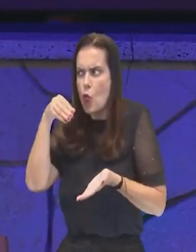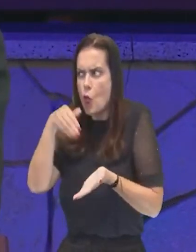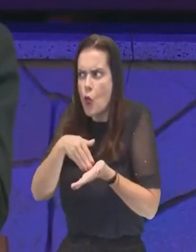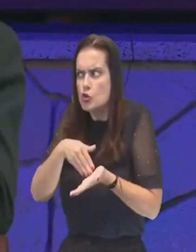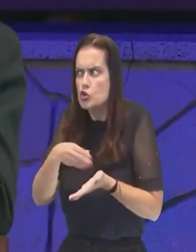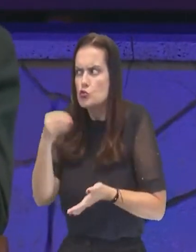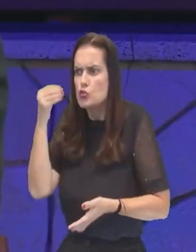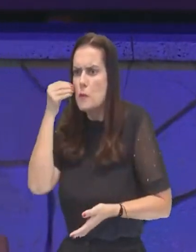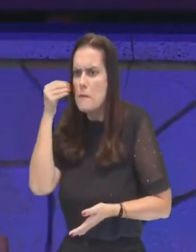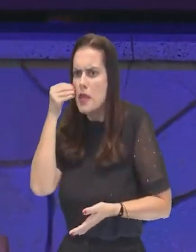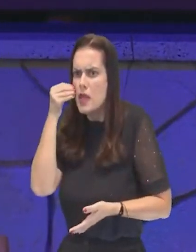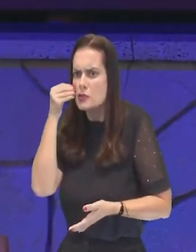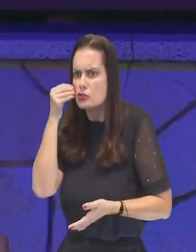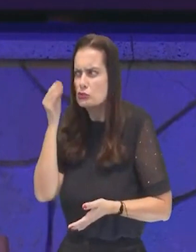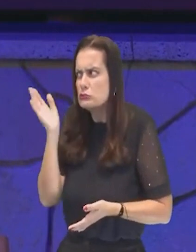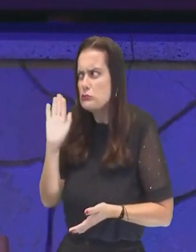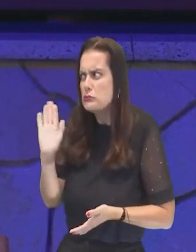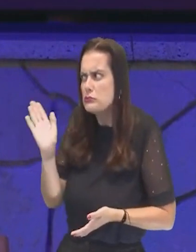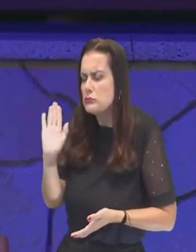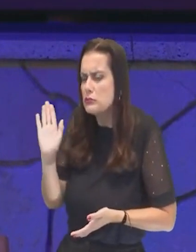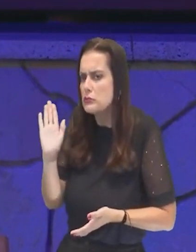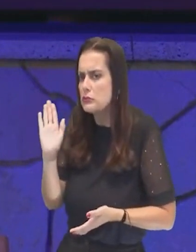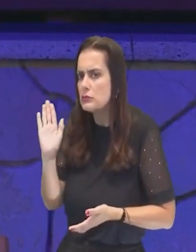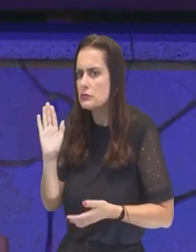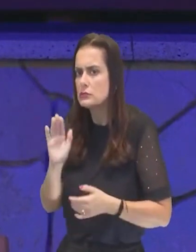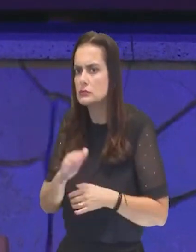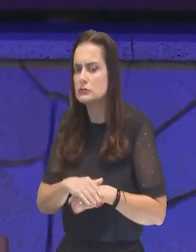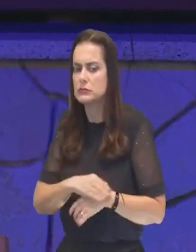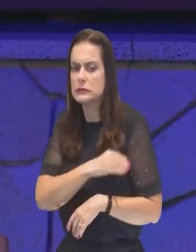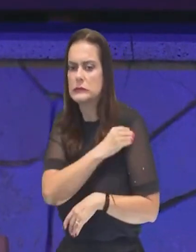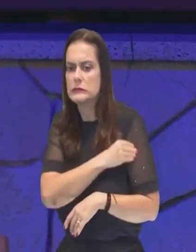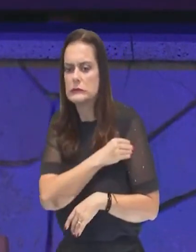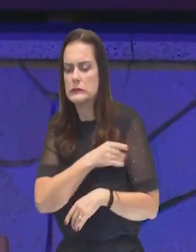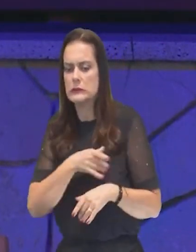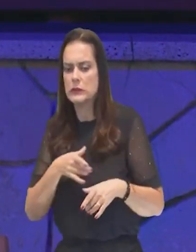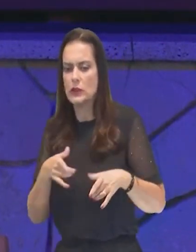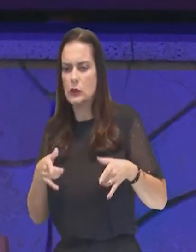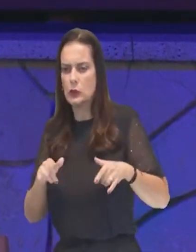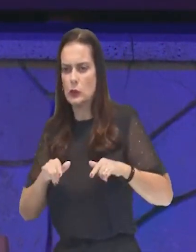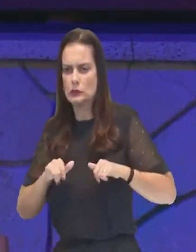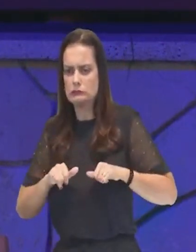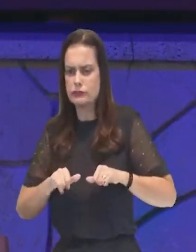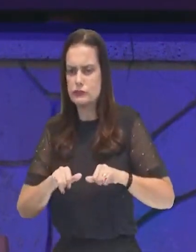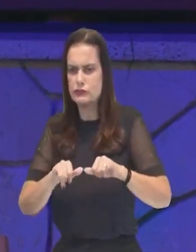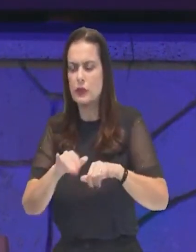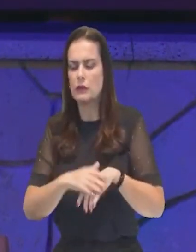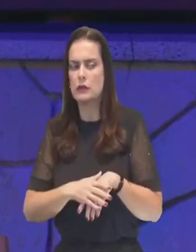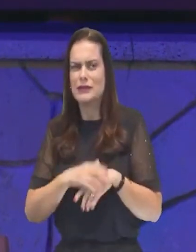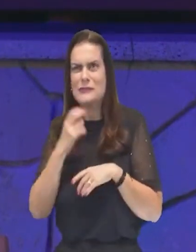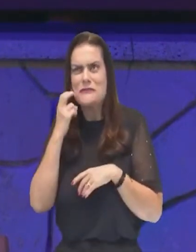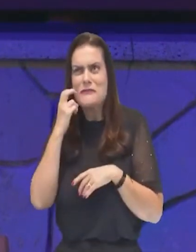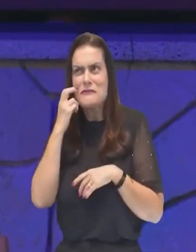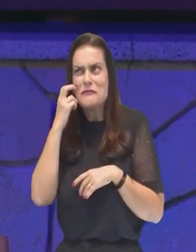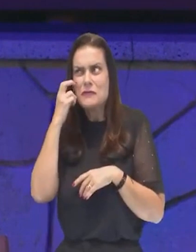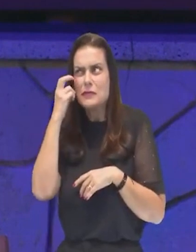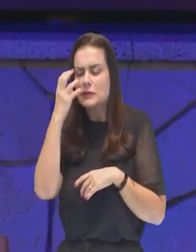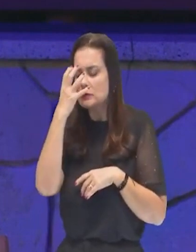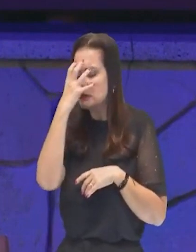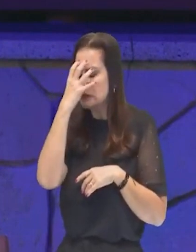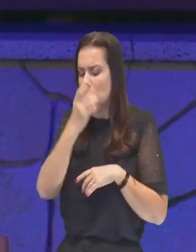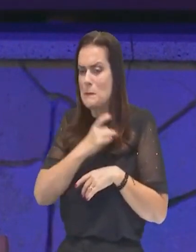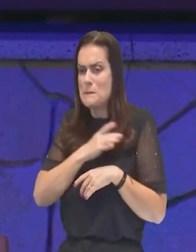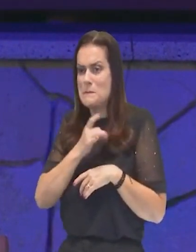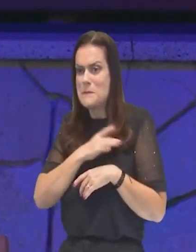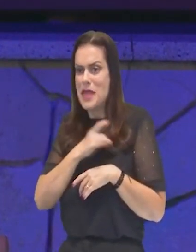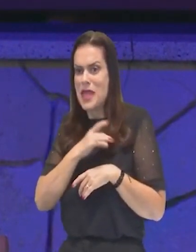de despedida. Aí a maca me levando, aquele constrangimento que eu falei aumentou muito. Mas quando eu